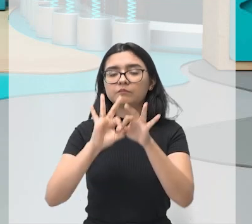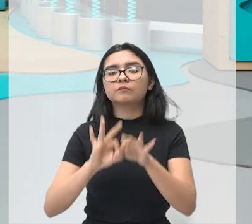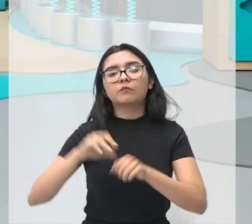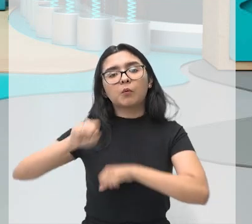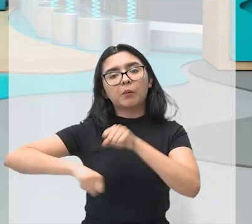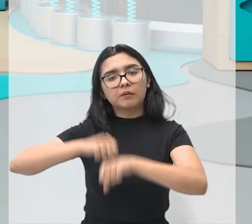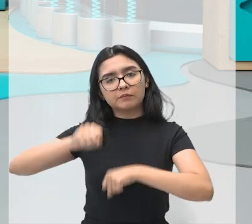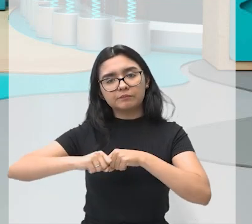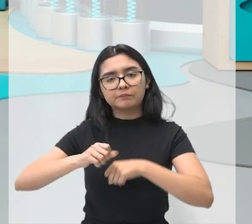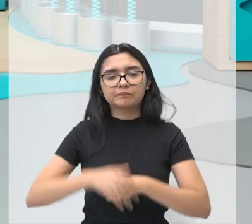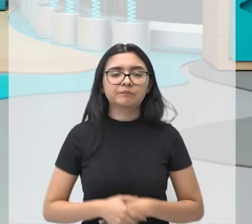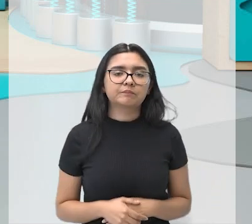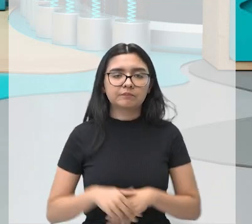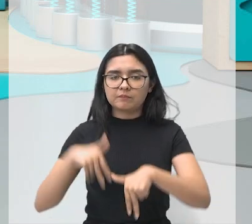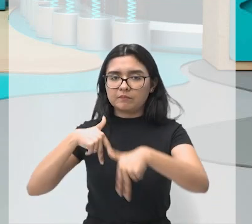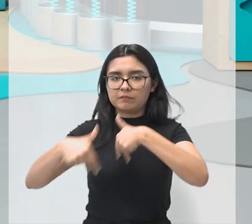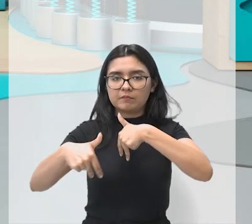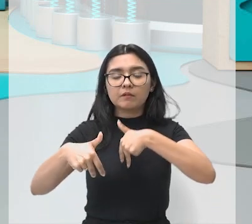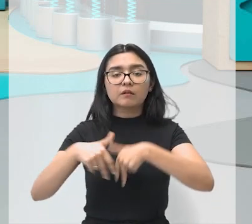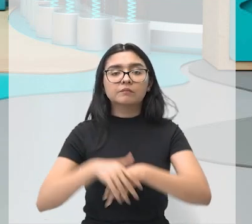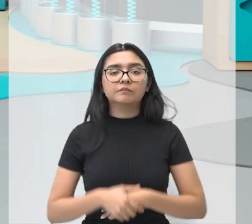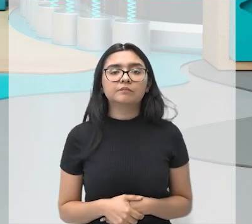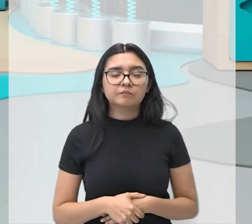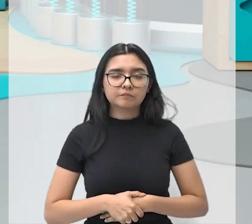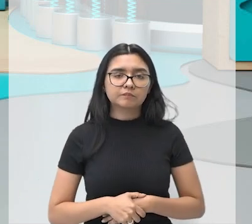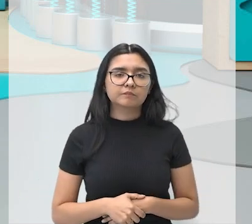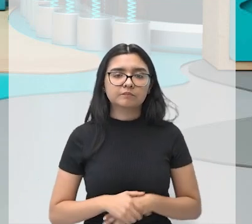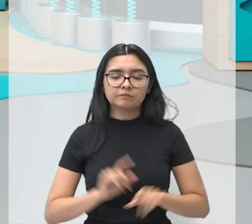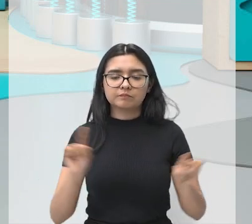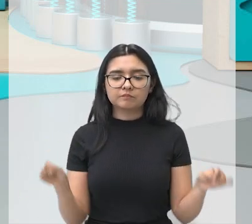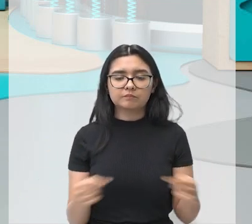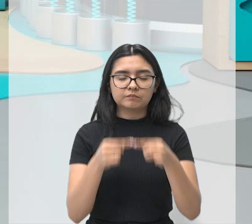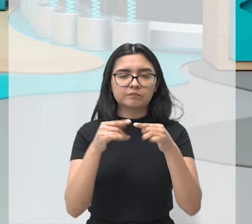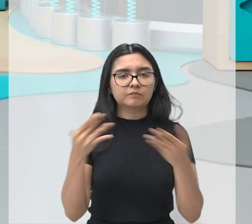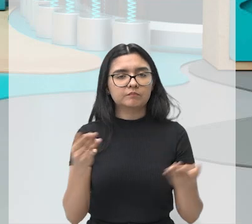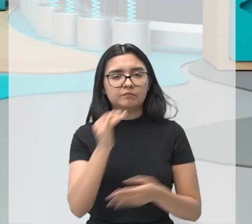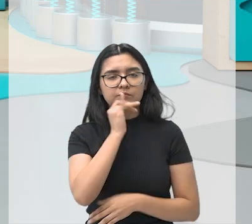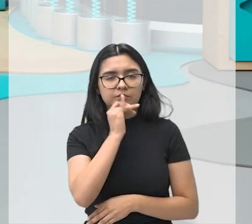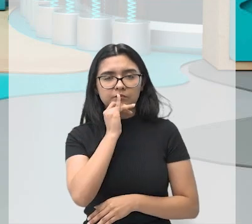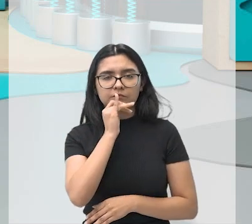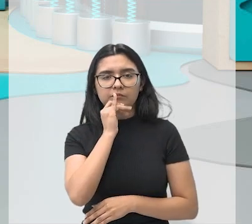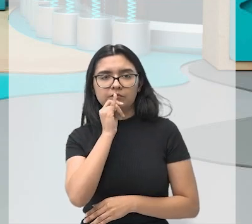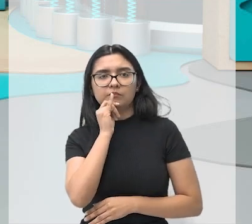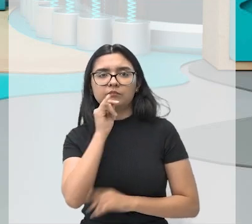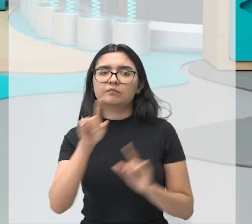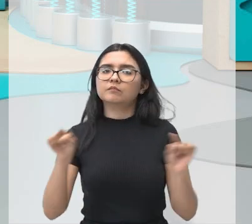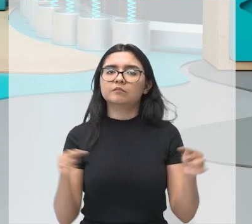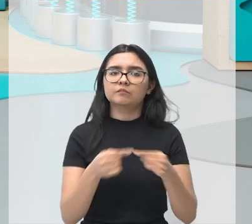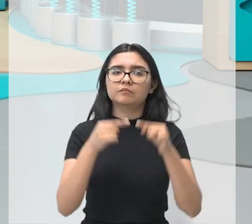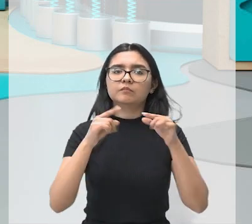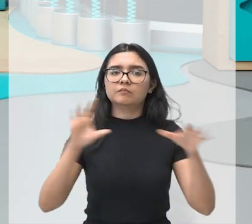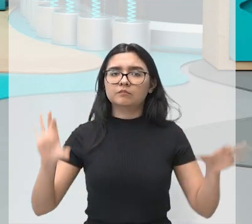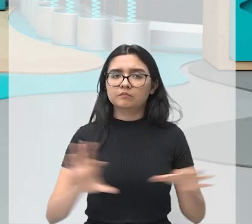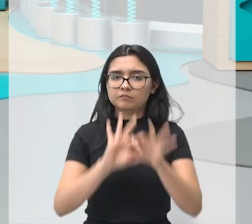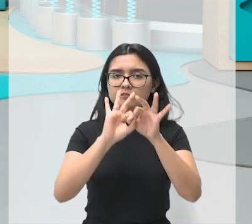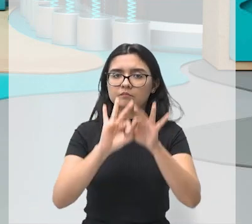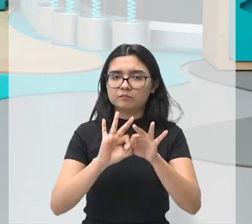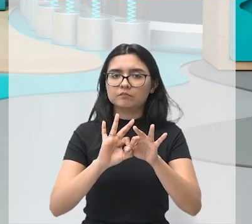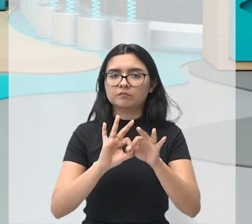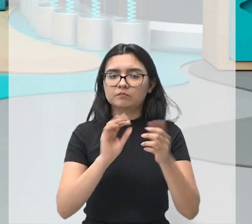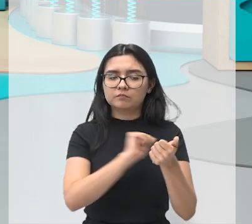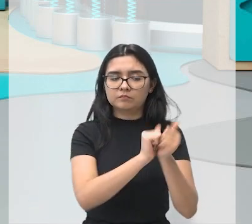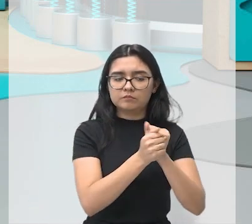as provas combinadas associadas ao ciclismo. Um exemplo dessa combinação, desse casamento